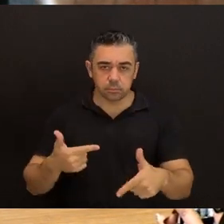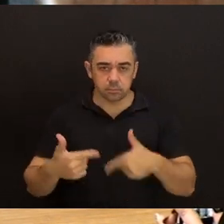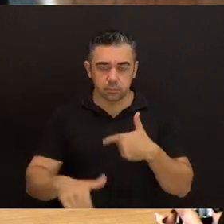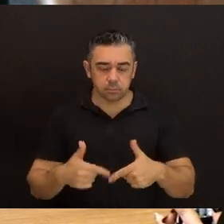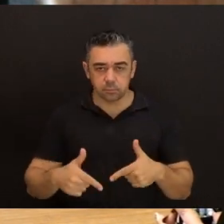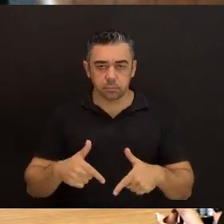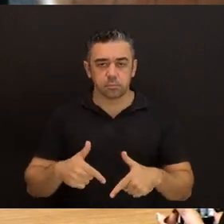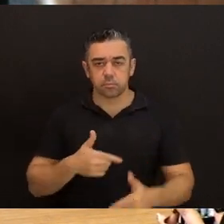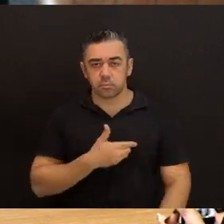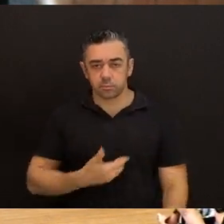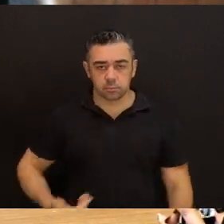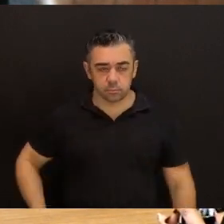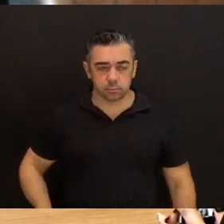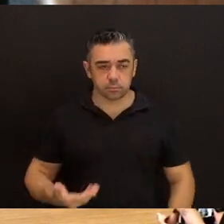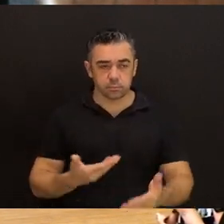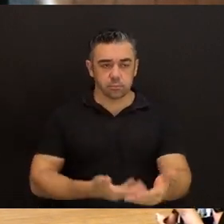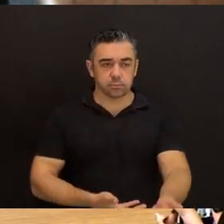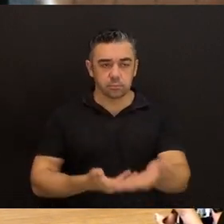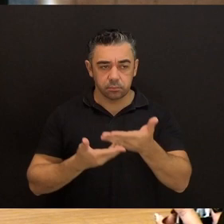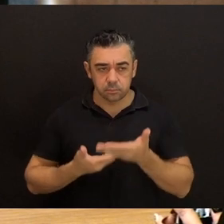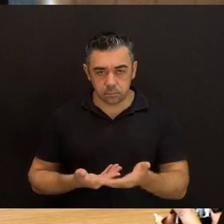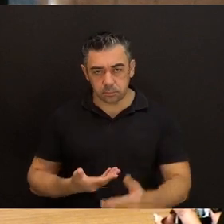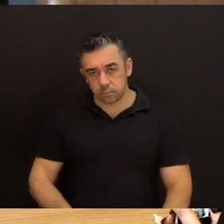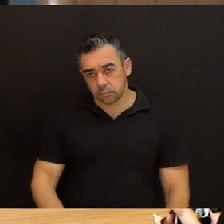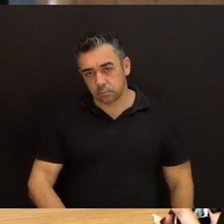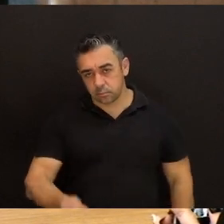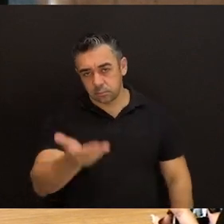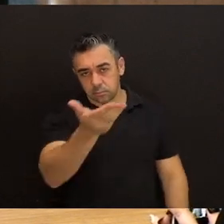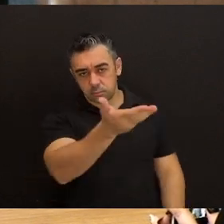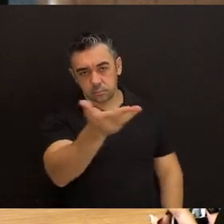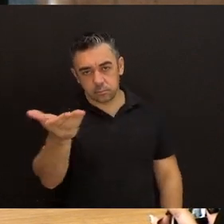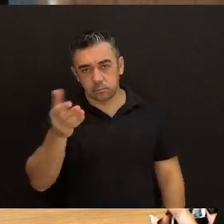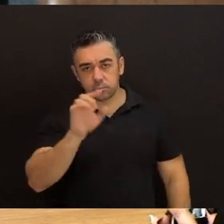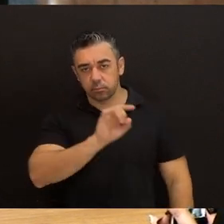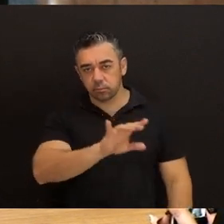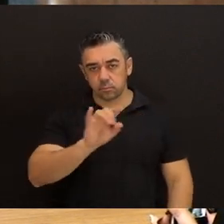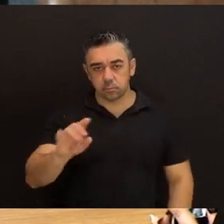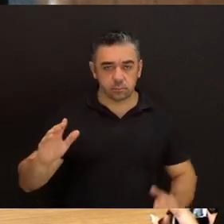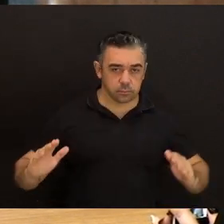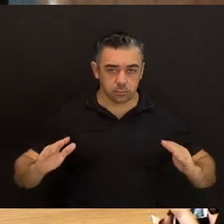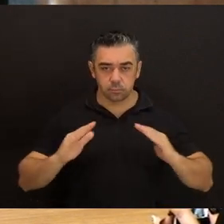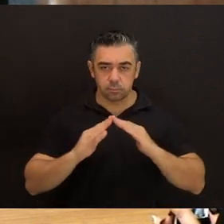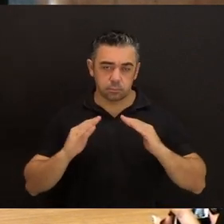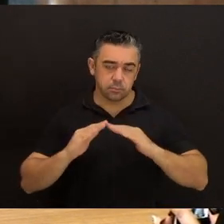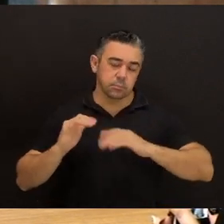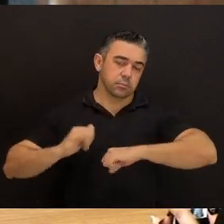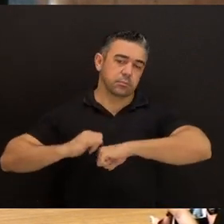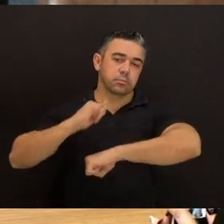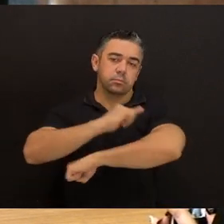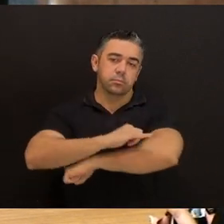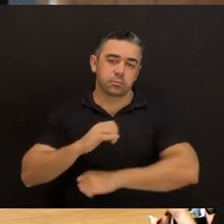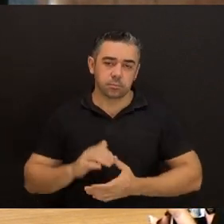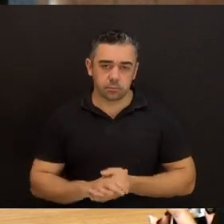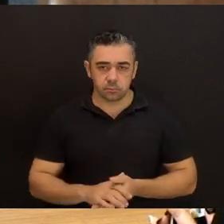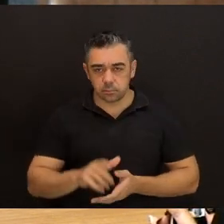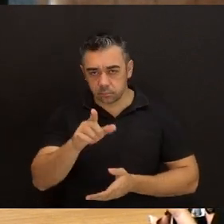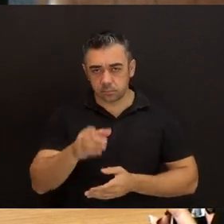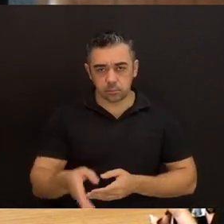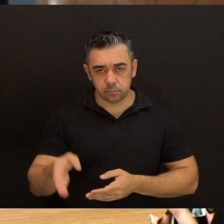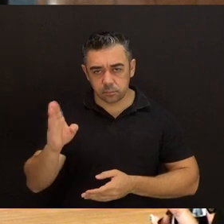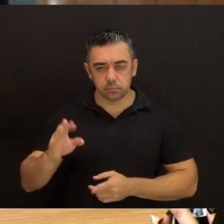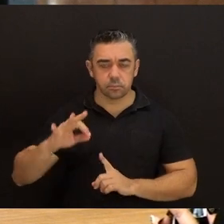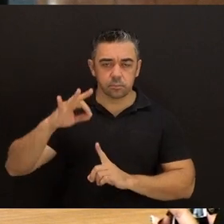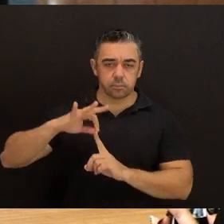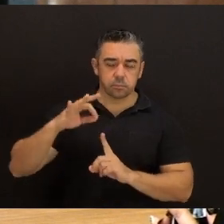fazer aqui um convite um convite a cada um dos moradores de São José dos Pinhais você que frequenta a unidade